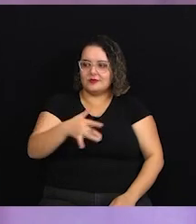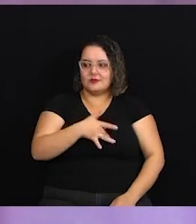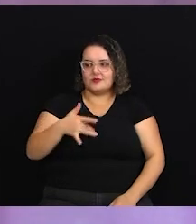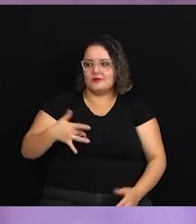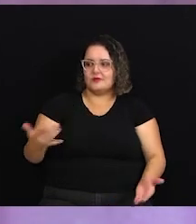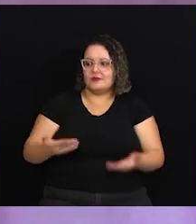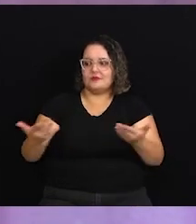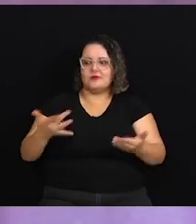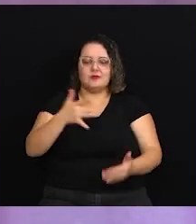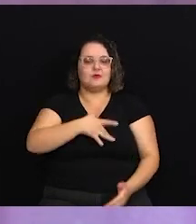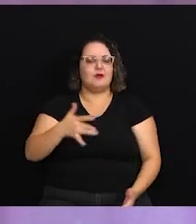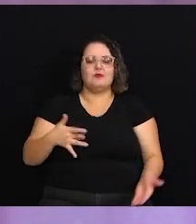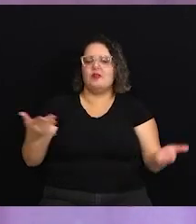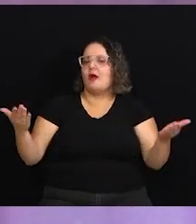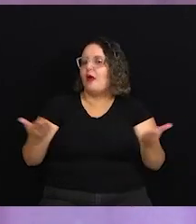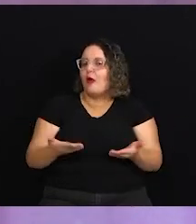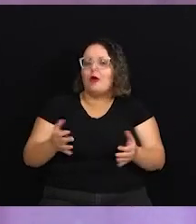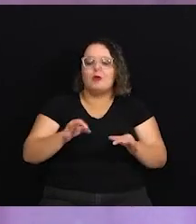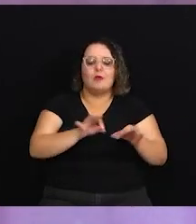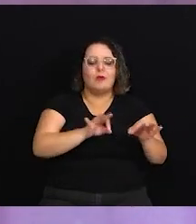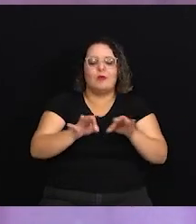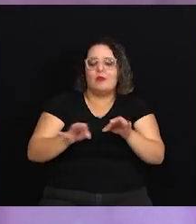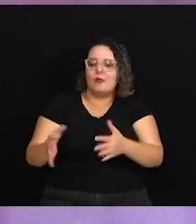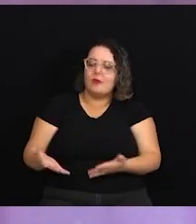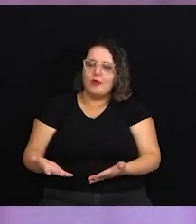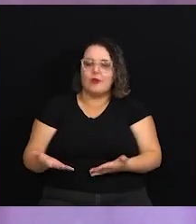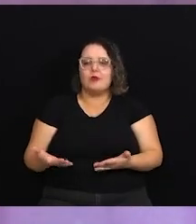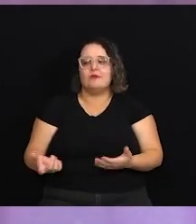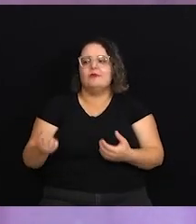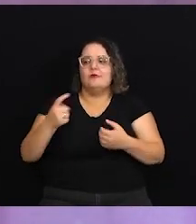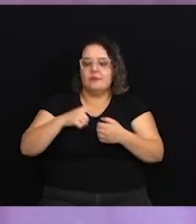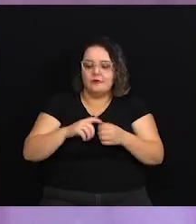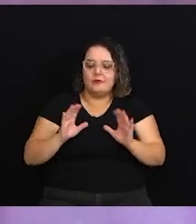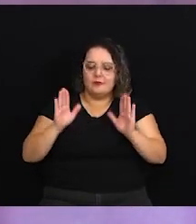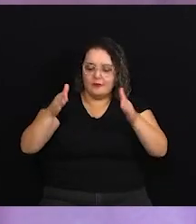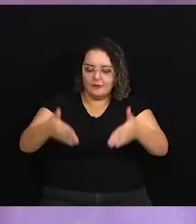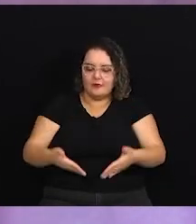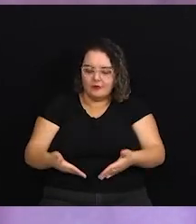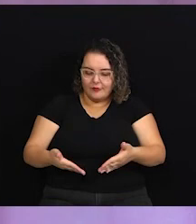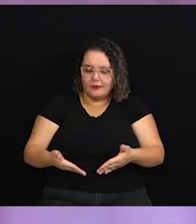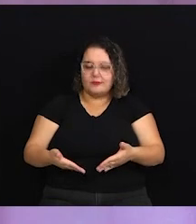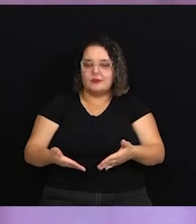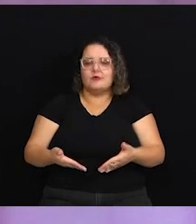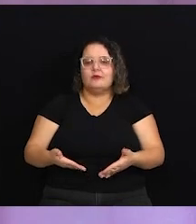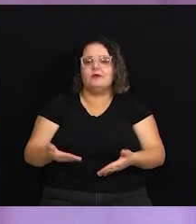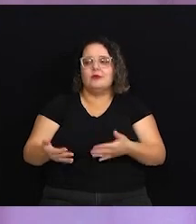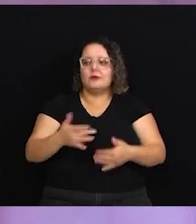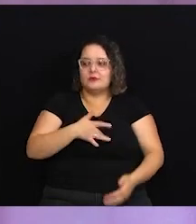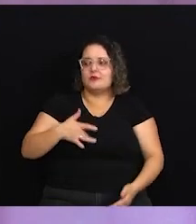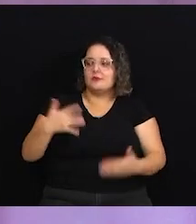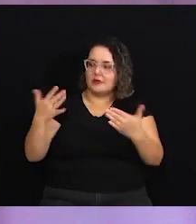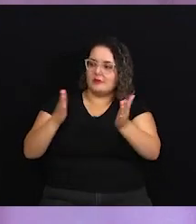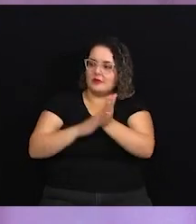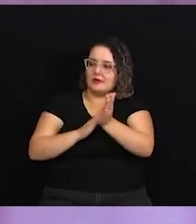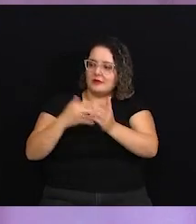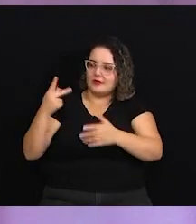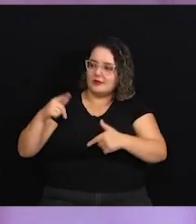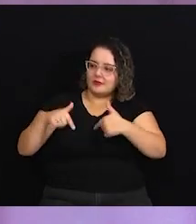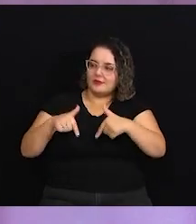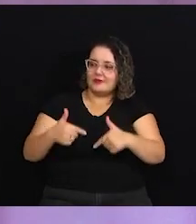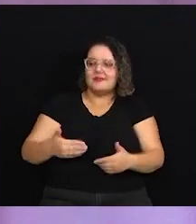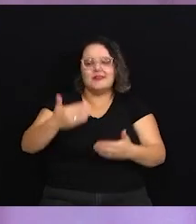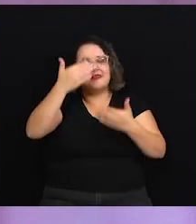vez aqui do saúde a vida do saúde agora dos Nossos programas voltados à saúde e parabéns também pelo seu trabalho